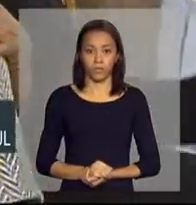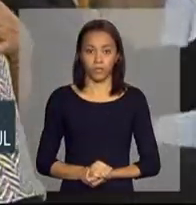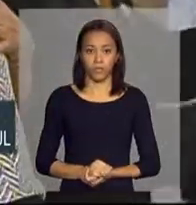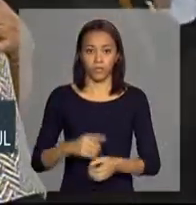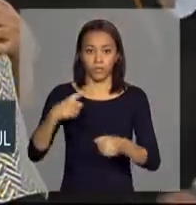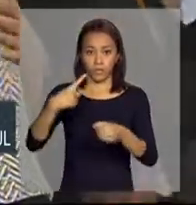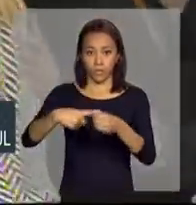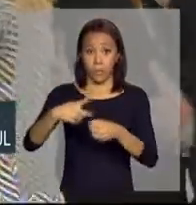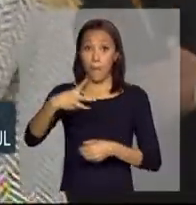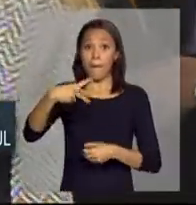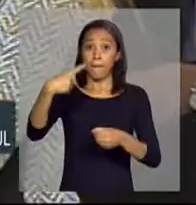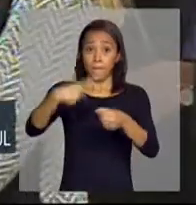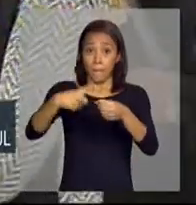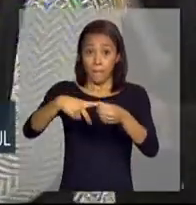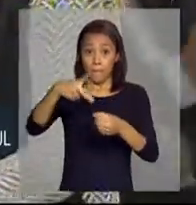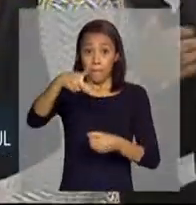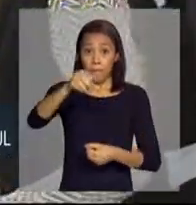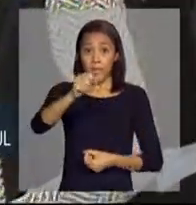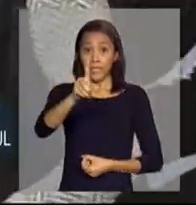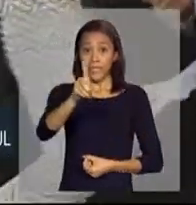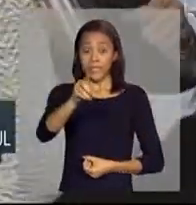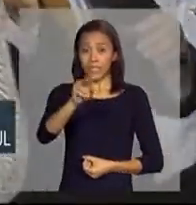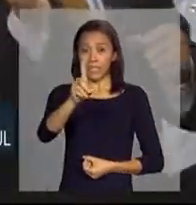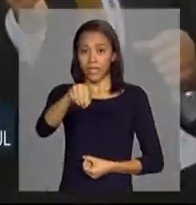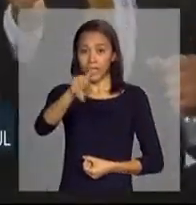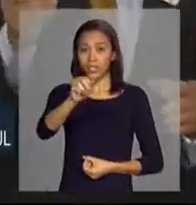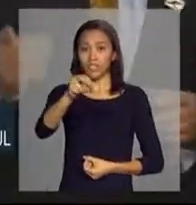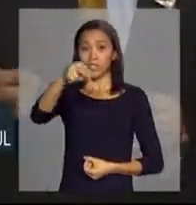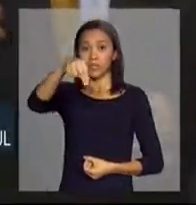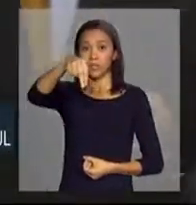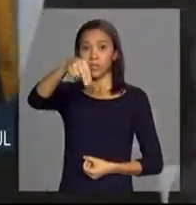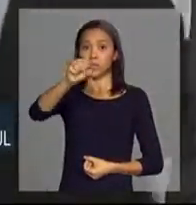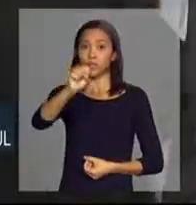Presidente Lucena, prefeita Rejane Maria Stoffel.